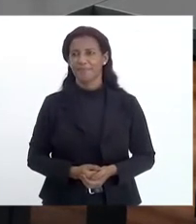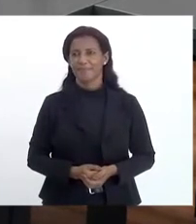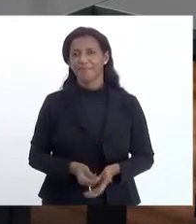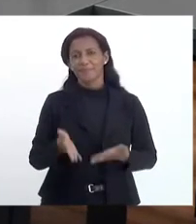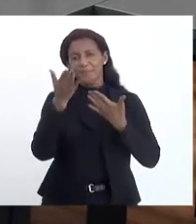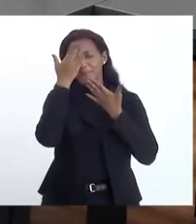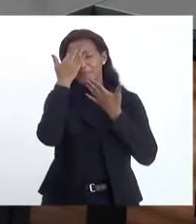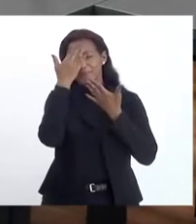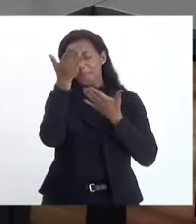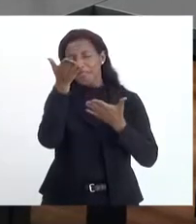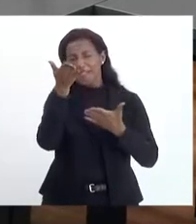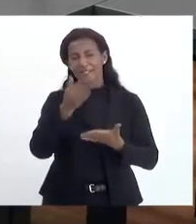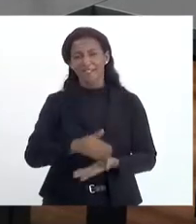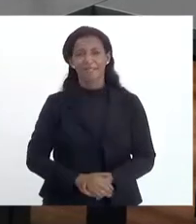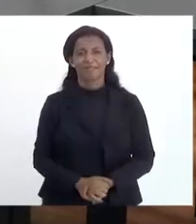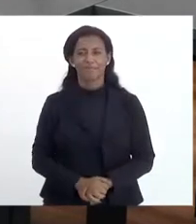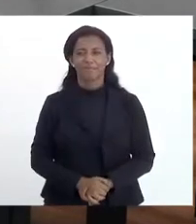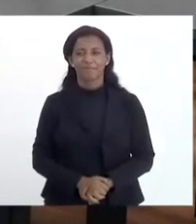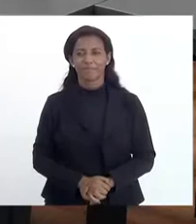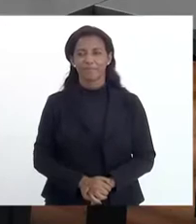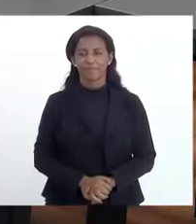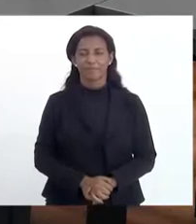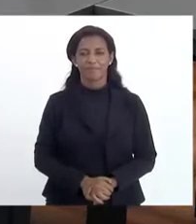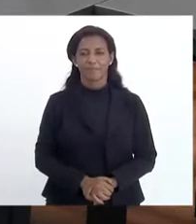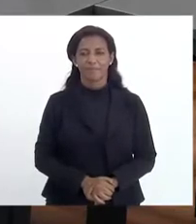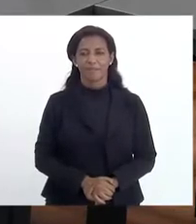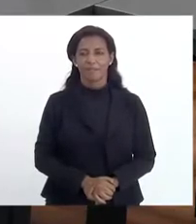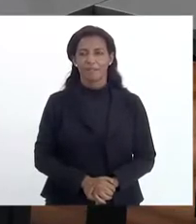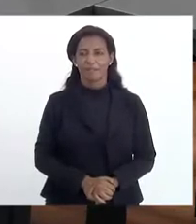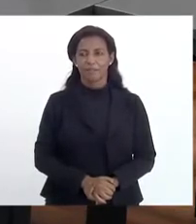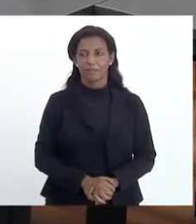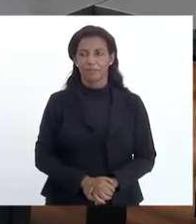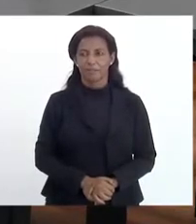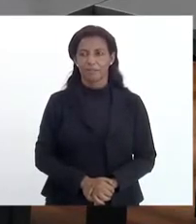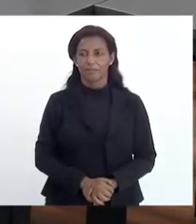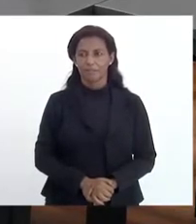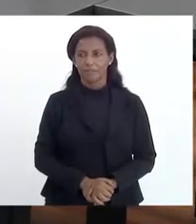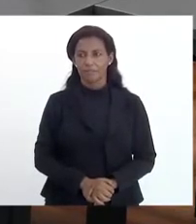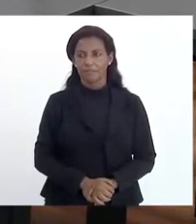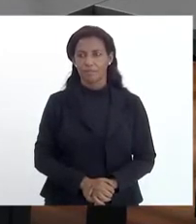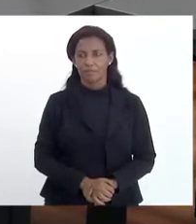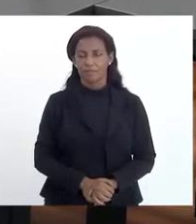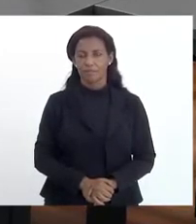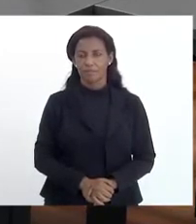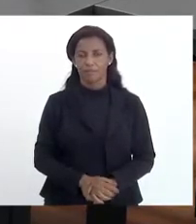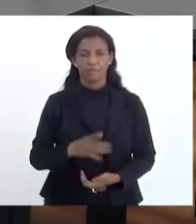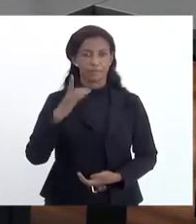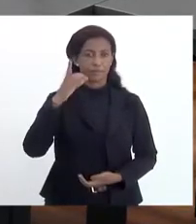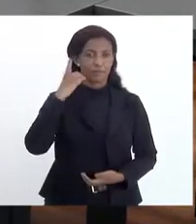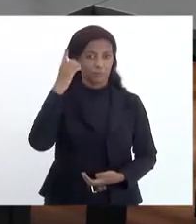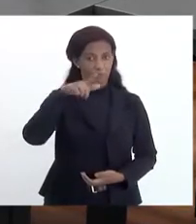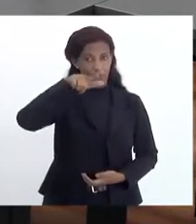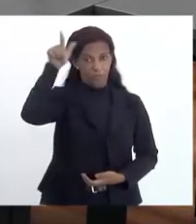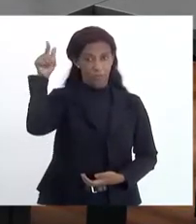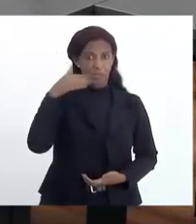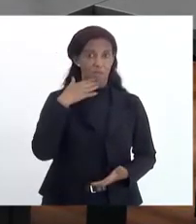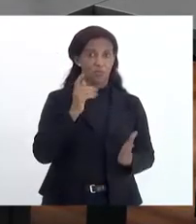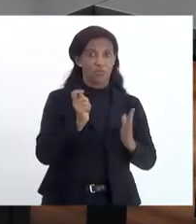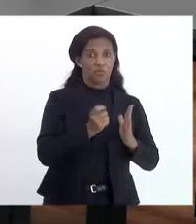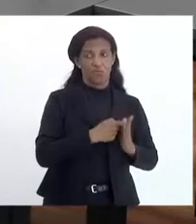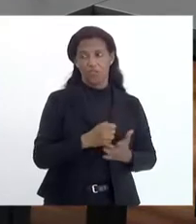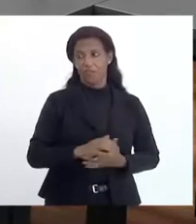Sem problema nenhum. Quem? Okay. Deputado Luiz Paulo pediu vistas, concedido. 7 da